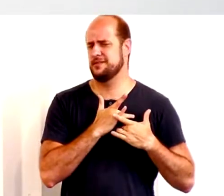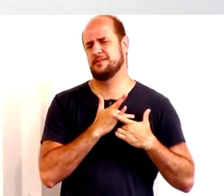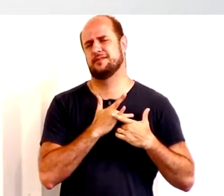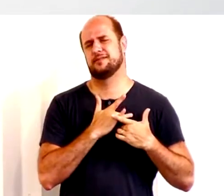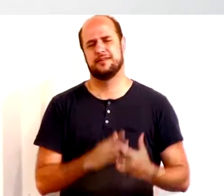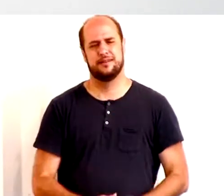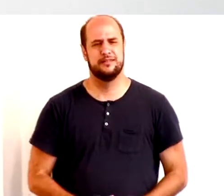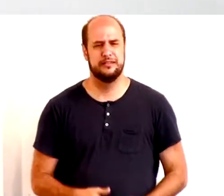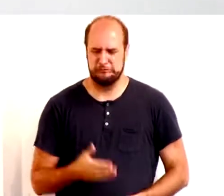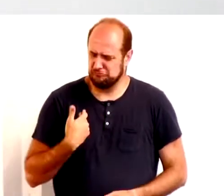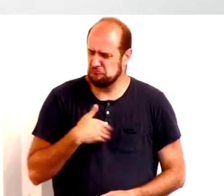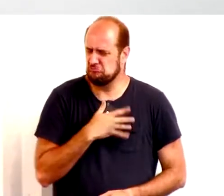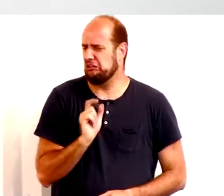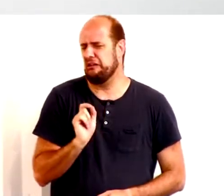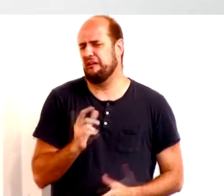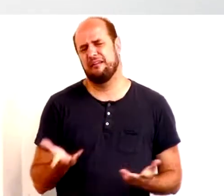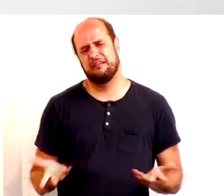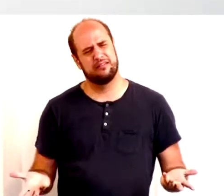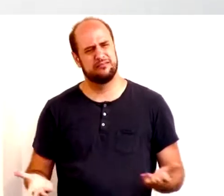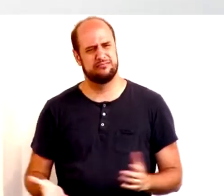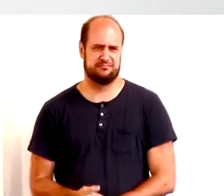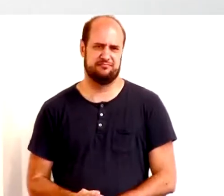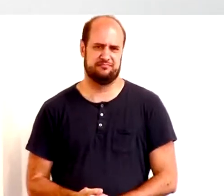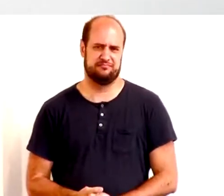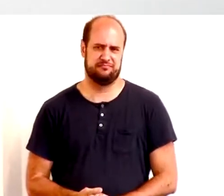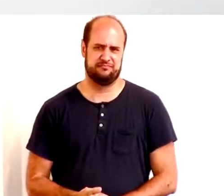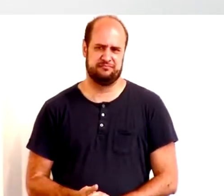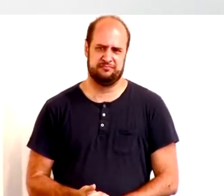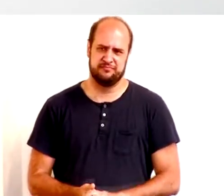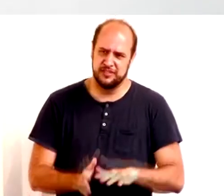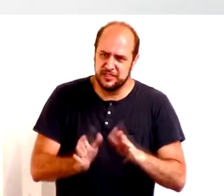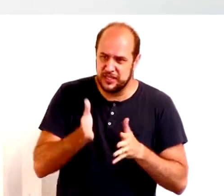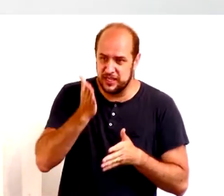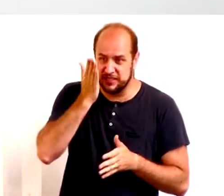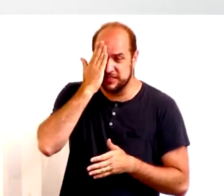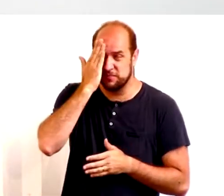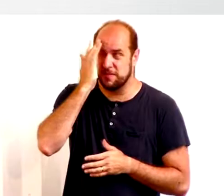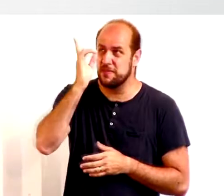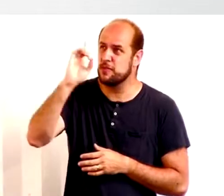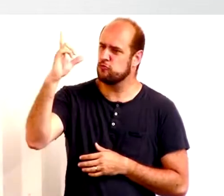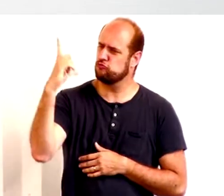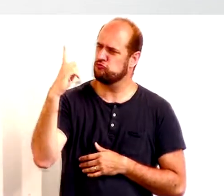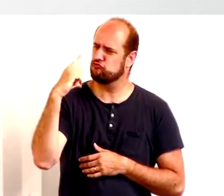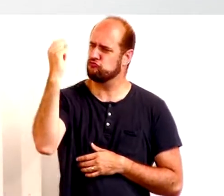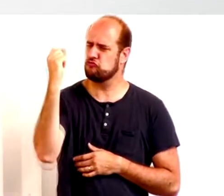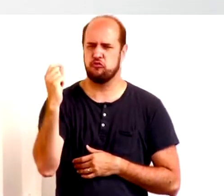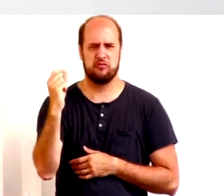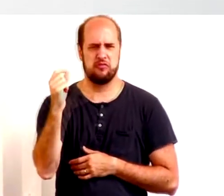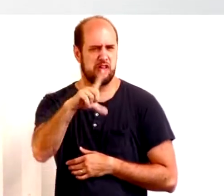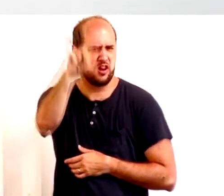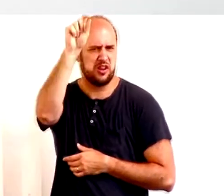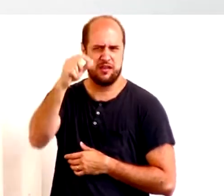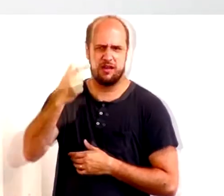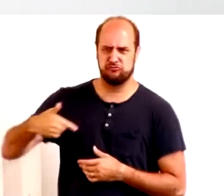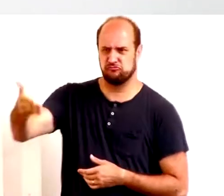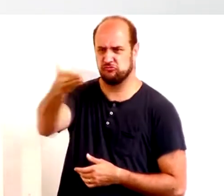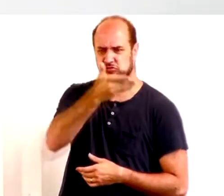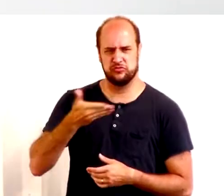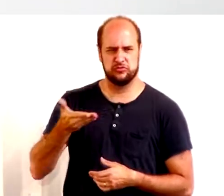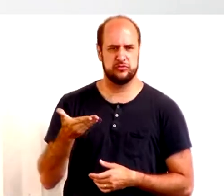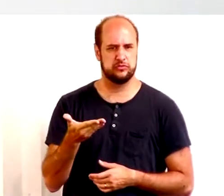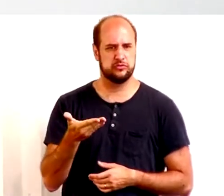Misericórdia. Quem somos nós, meus irmãos? Depois de saber que fomos escolhidos, depois de saber que